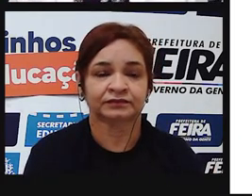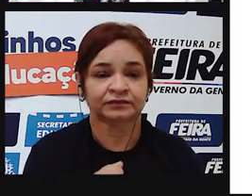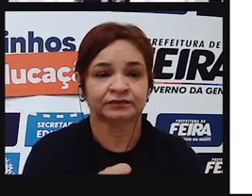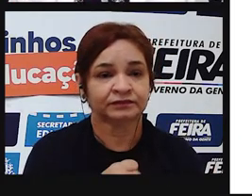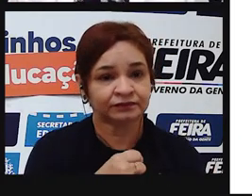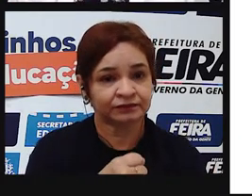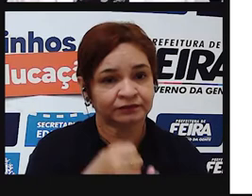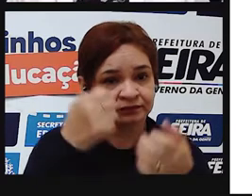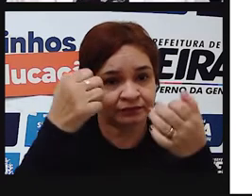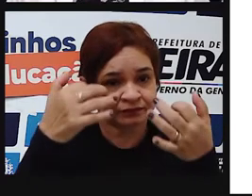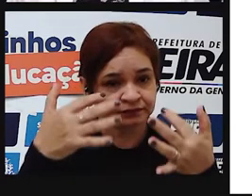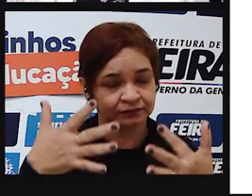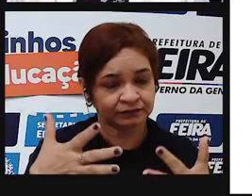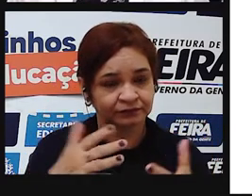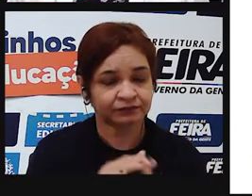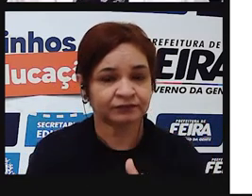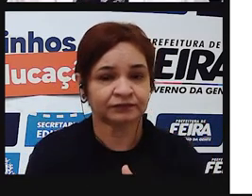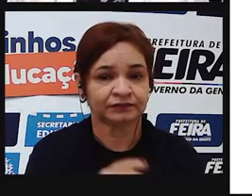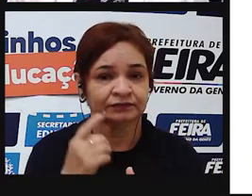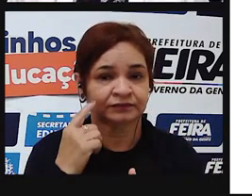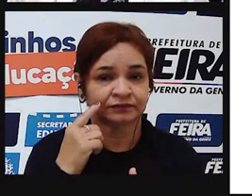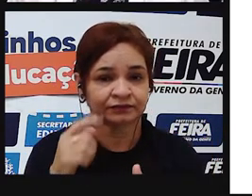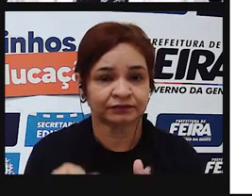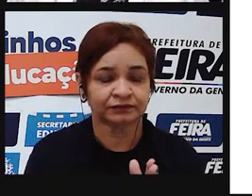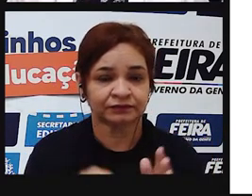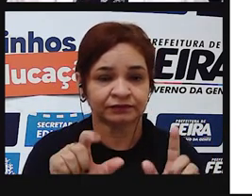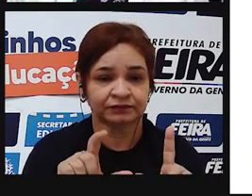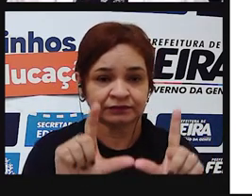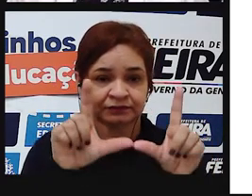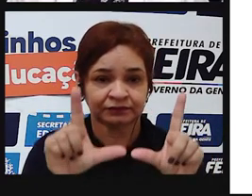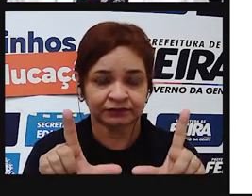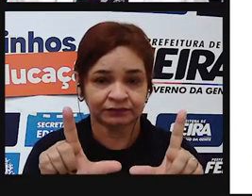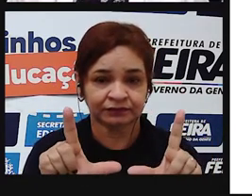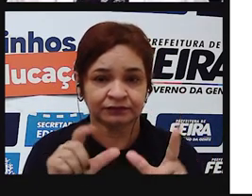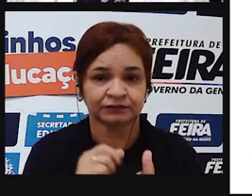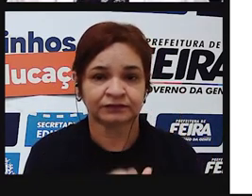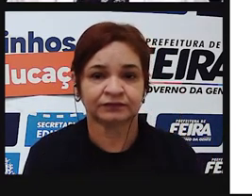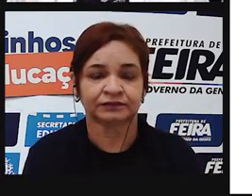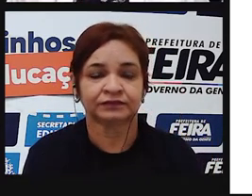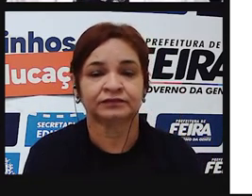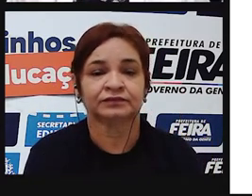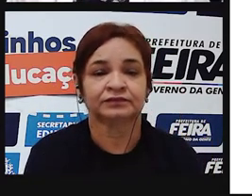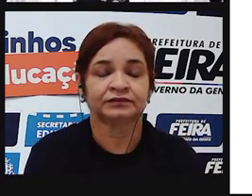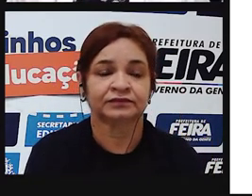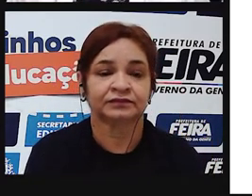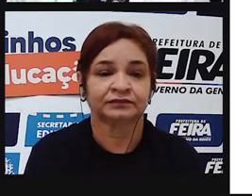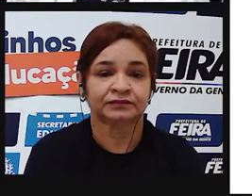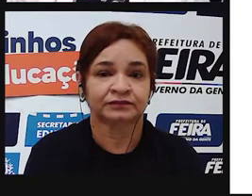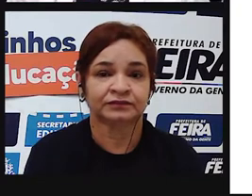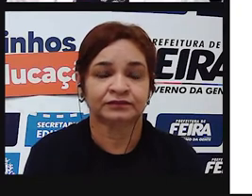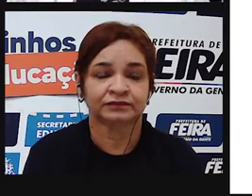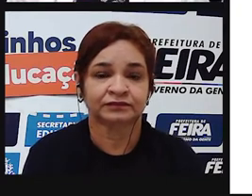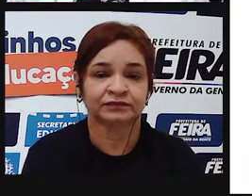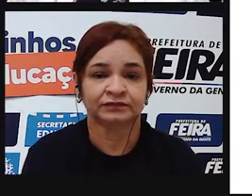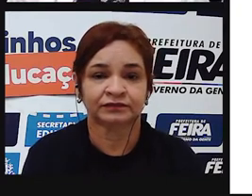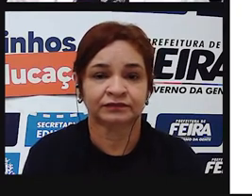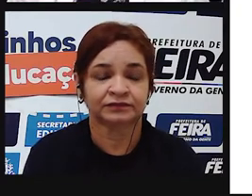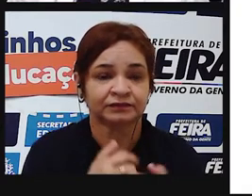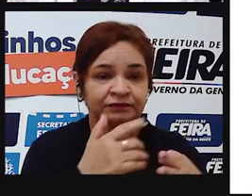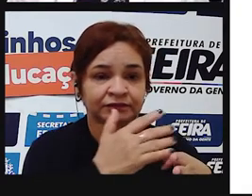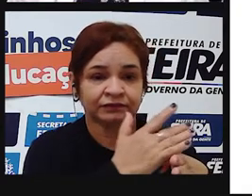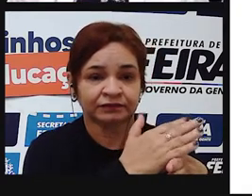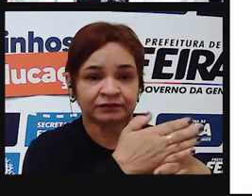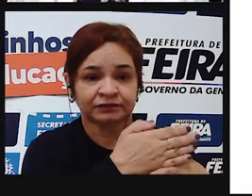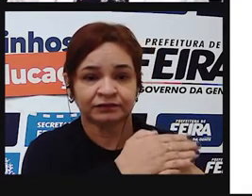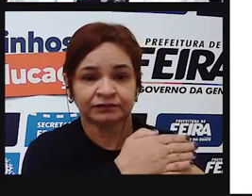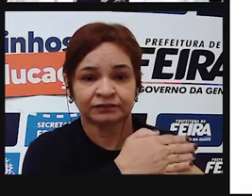ajudando vocês. Bom, aqui nessa primeira foto, onde eu estou passando o mousezinho, tem essa construção aqui,